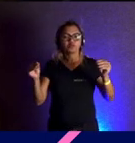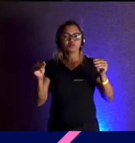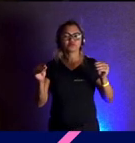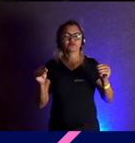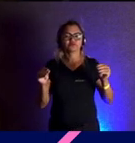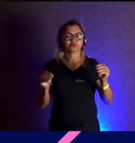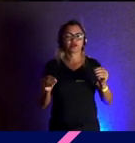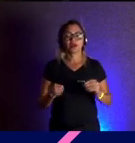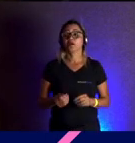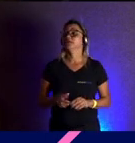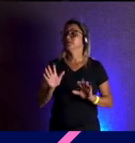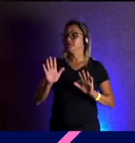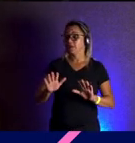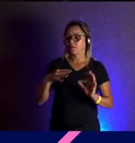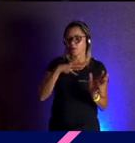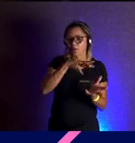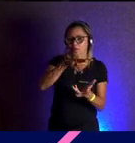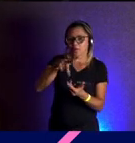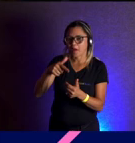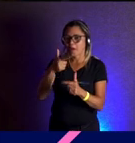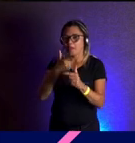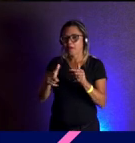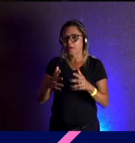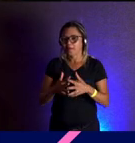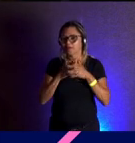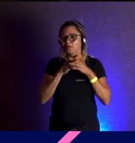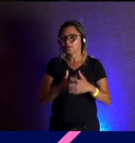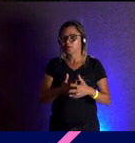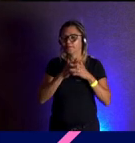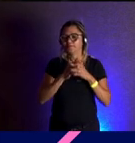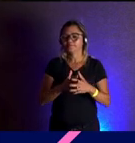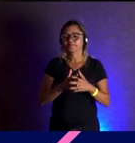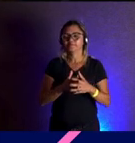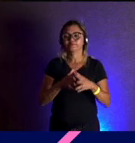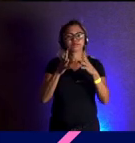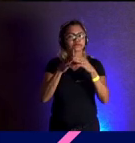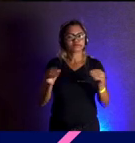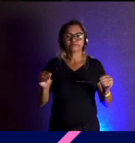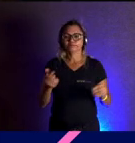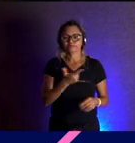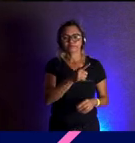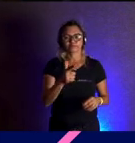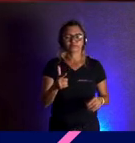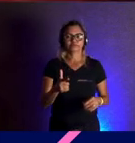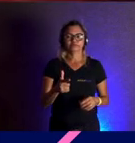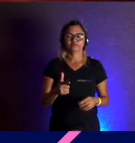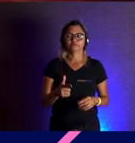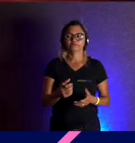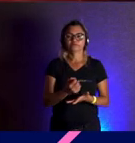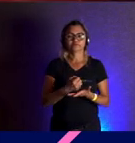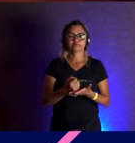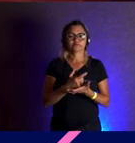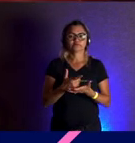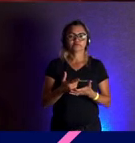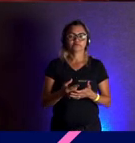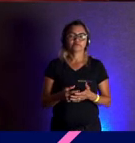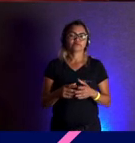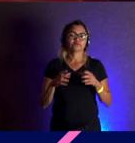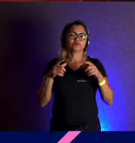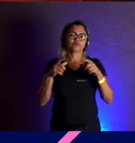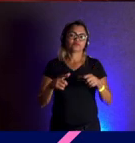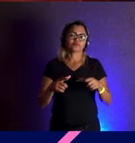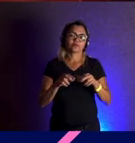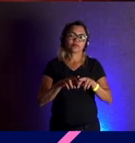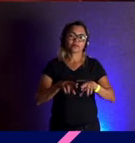sabe que o problema é global e complexo e que não existe paliativos locais, né? Mas eu acho